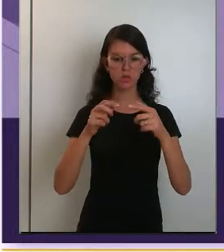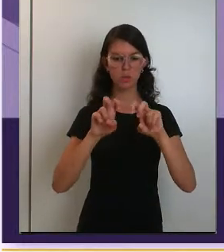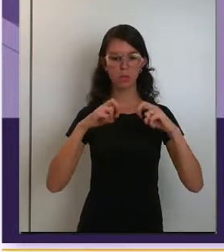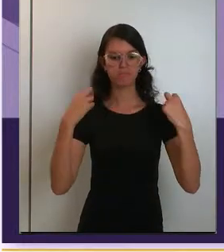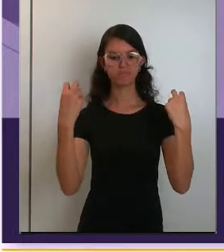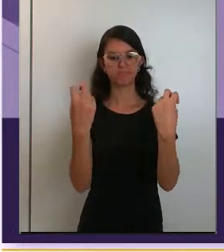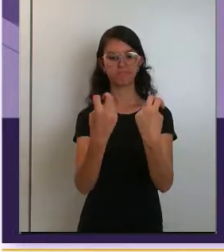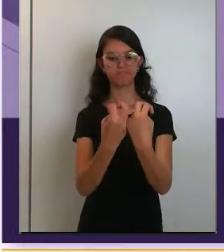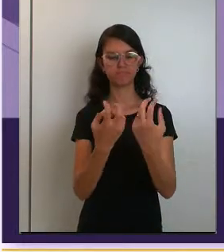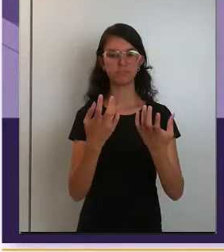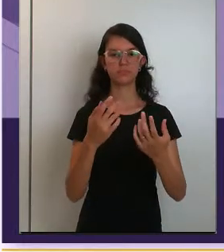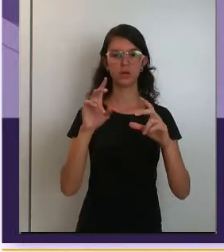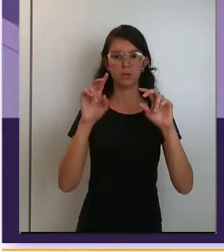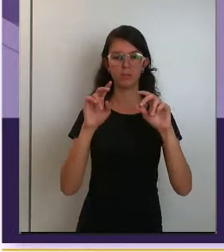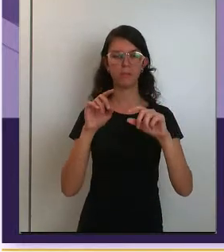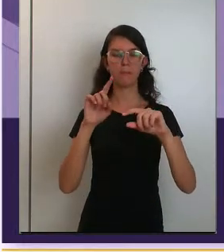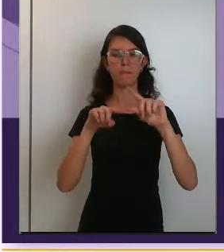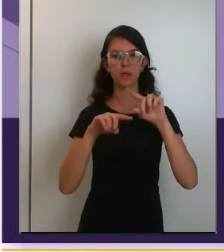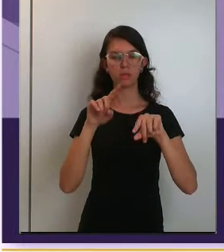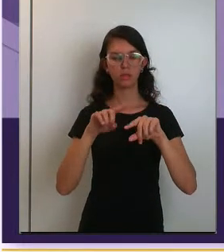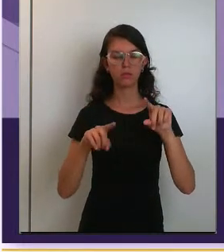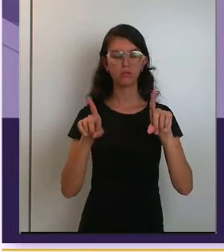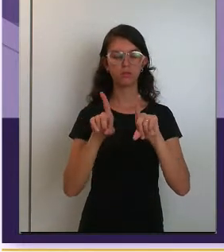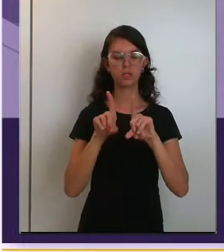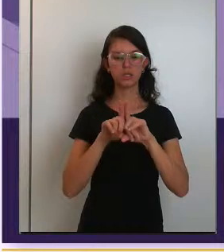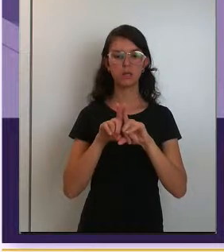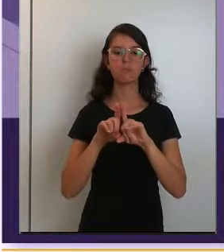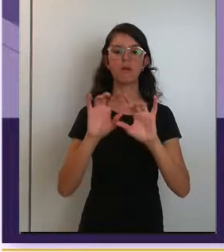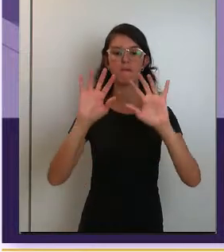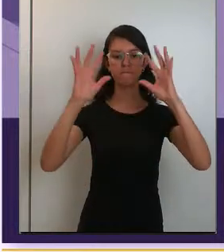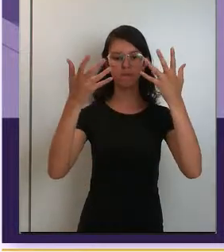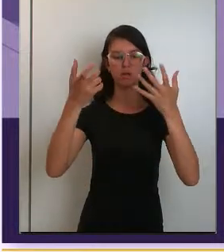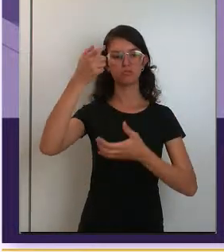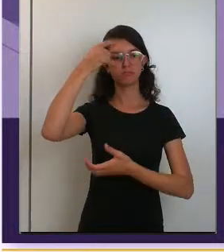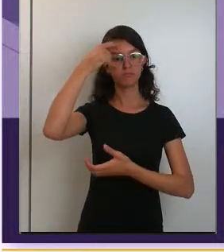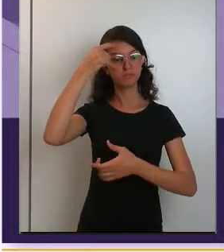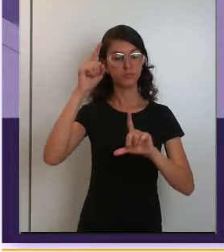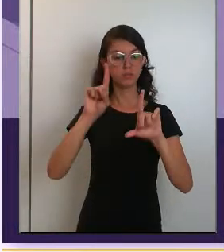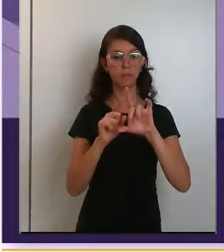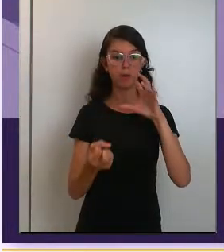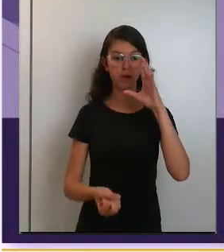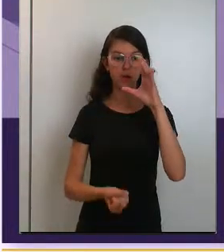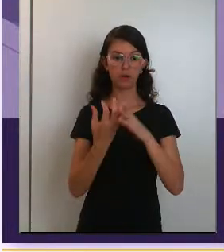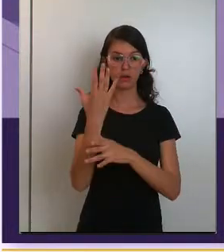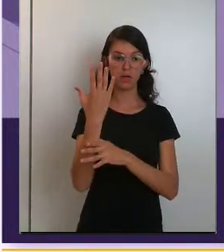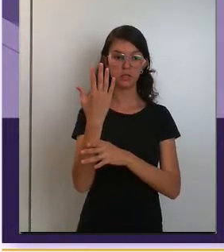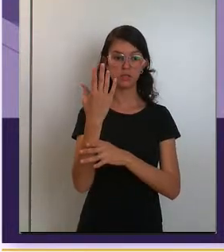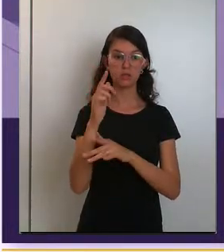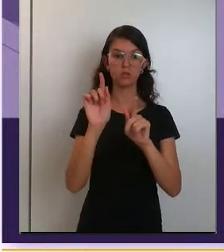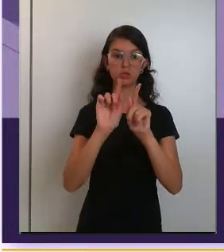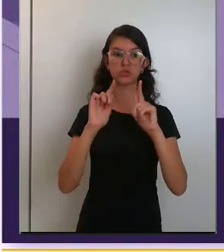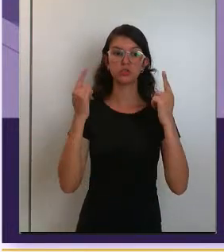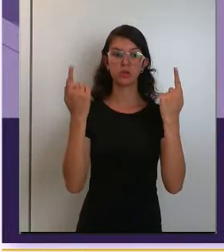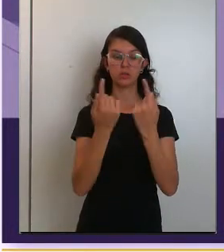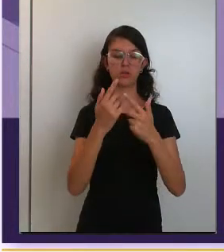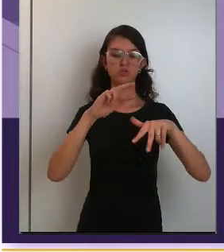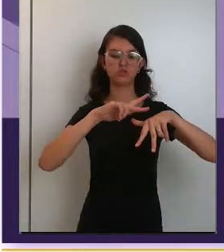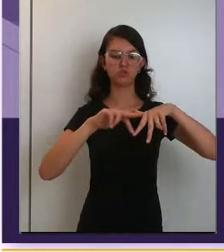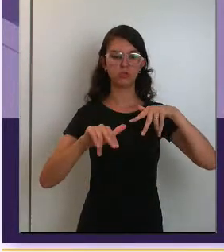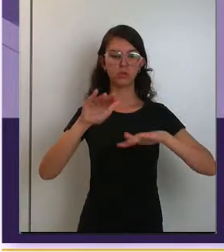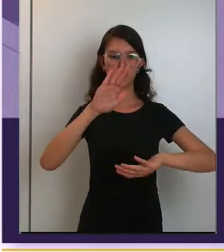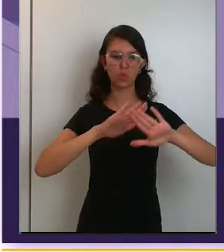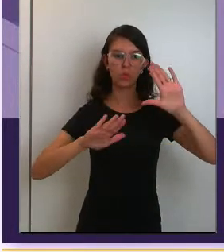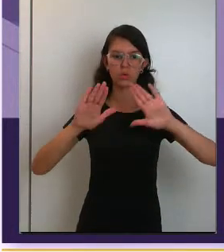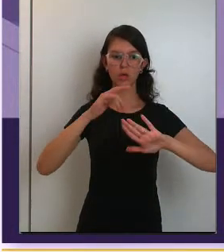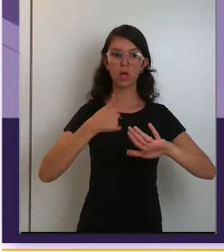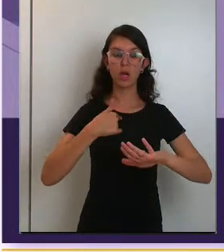sobre a matéria, eventos também de conscientização e a própria criação do GT Gênero e Cuidado. Eu